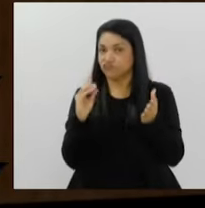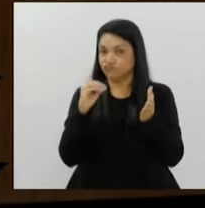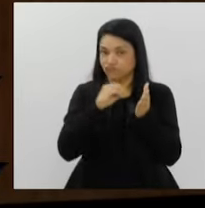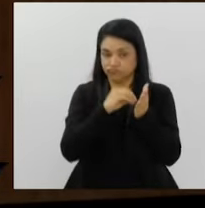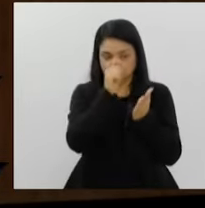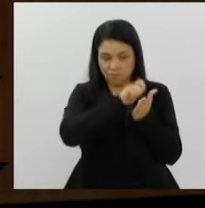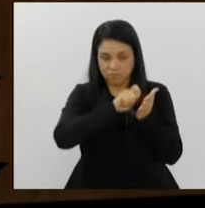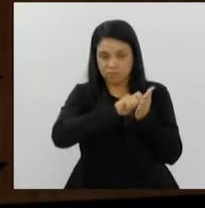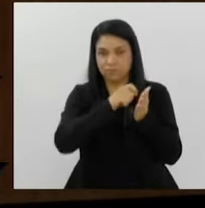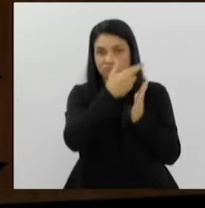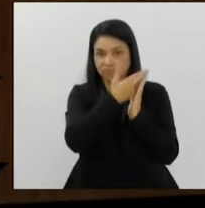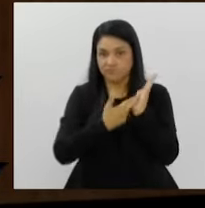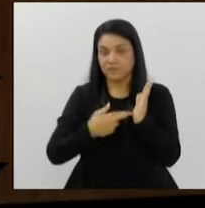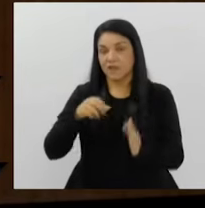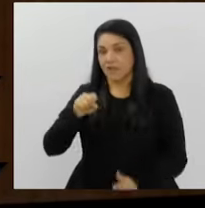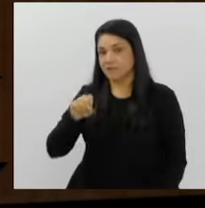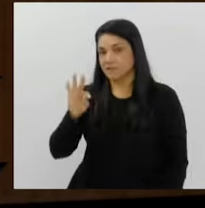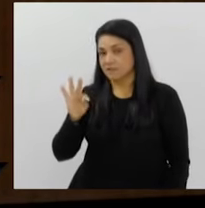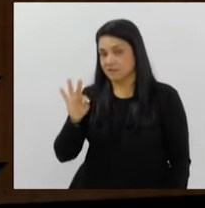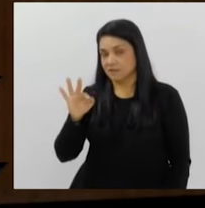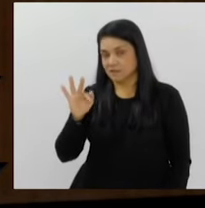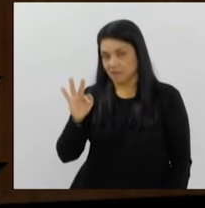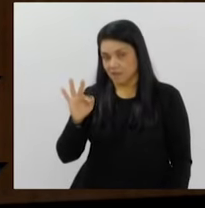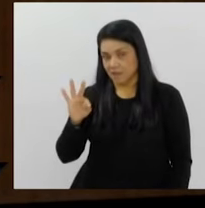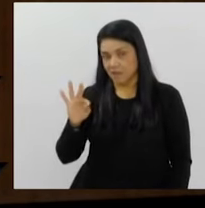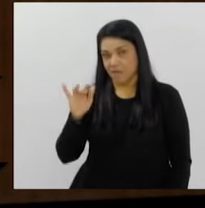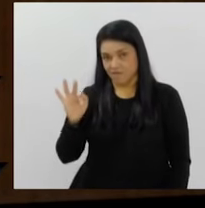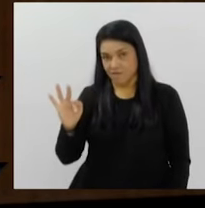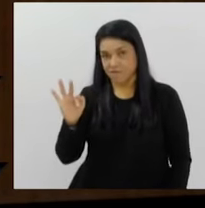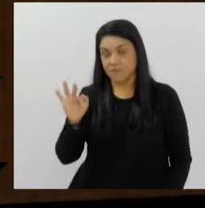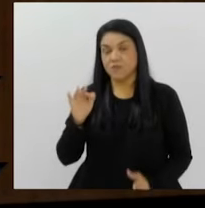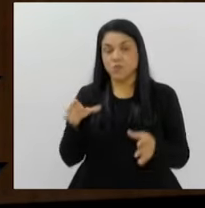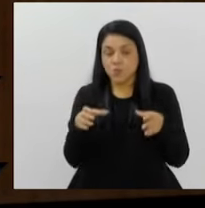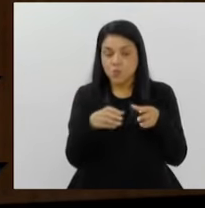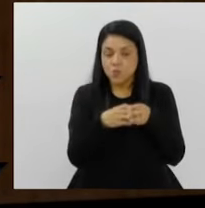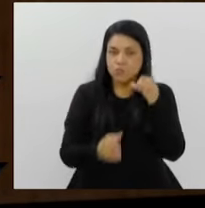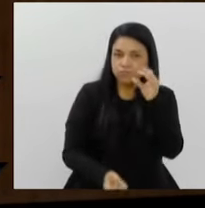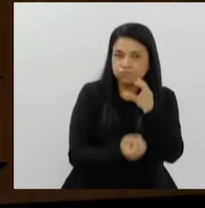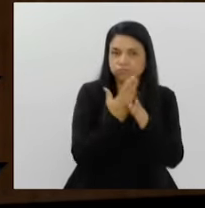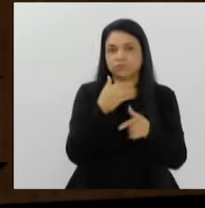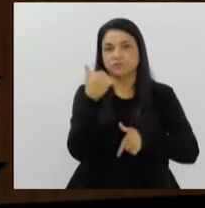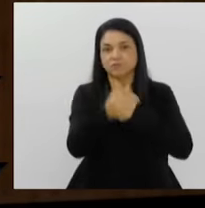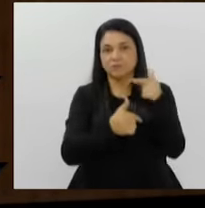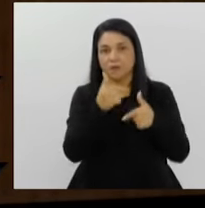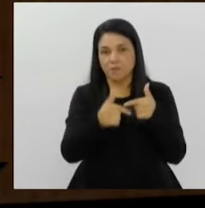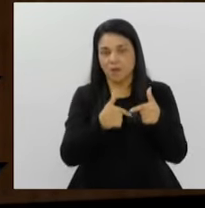O STF formou um grupo de trabalho para aprofundar a